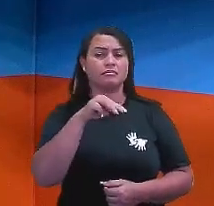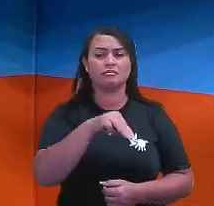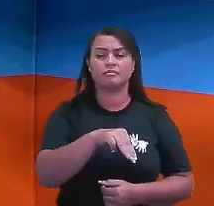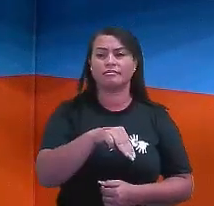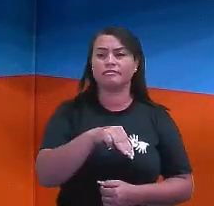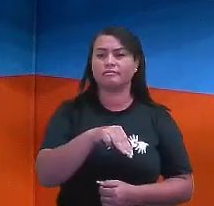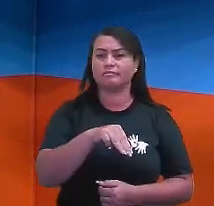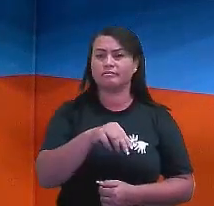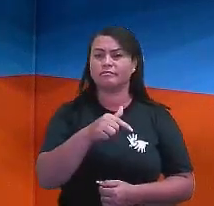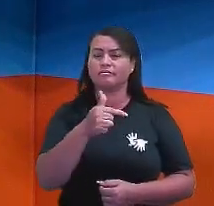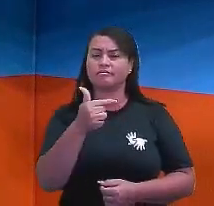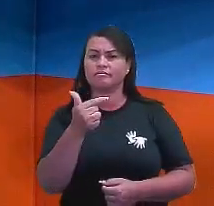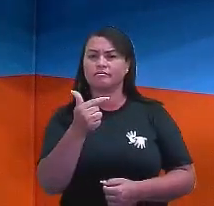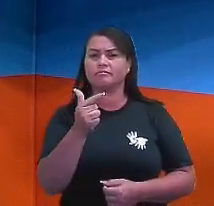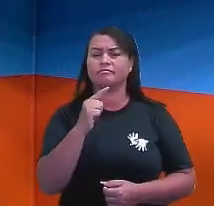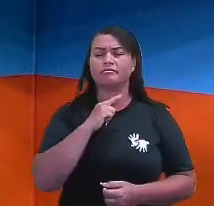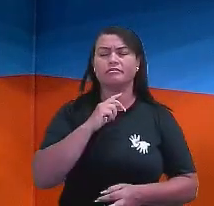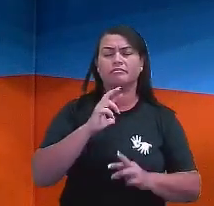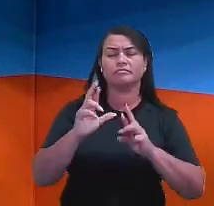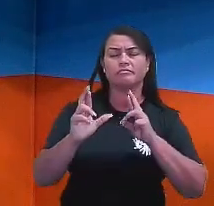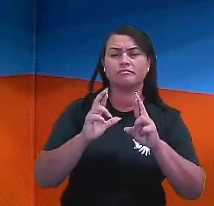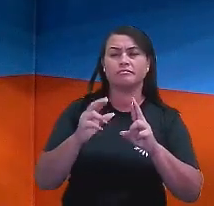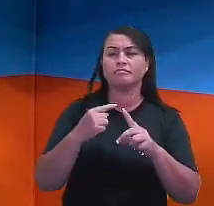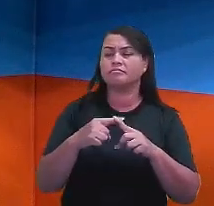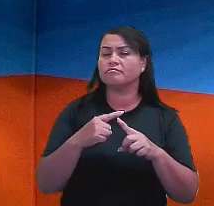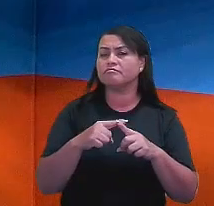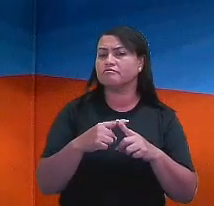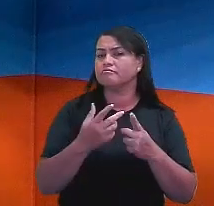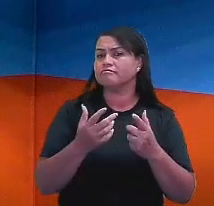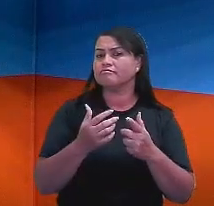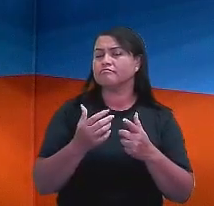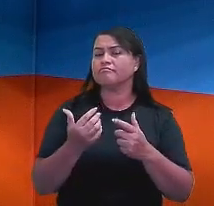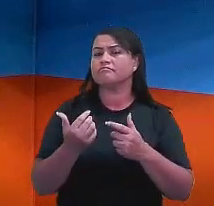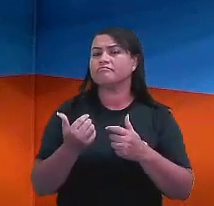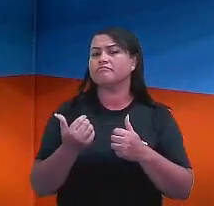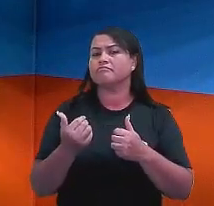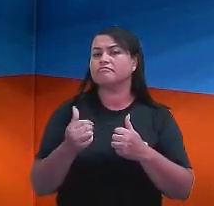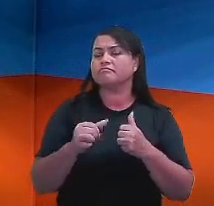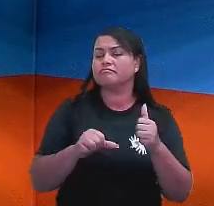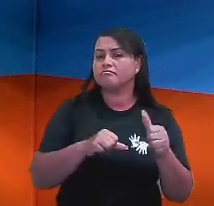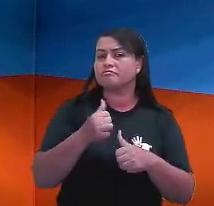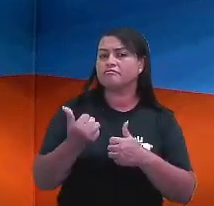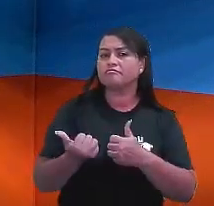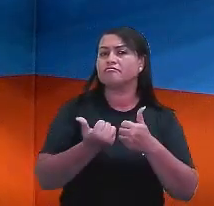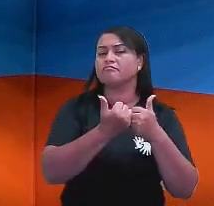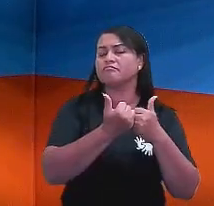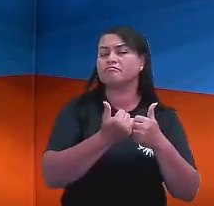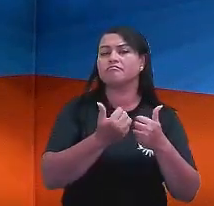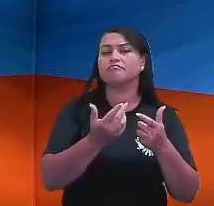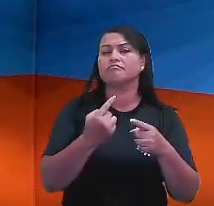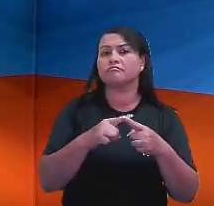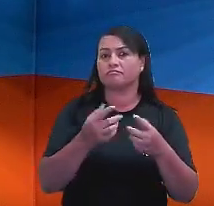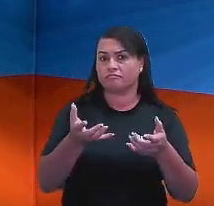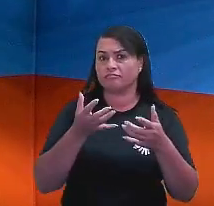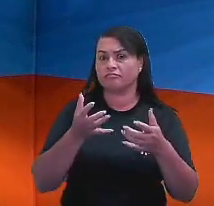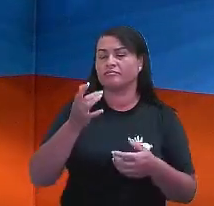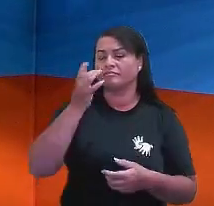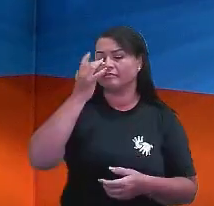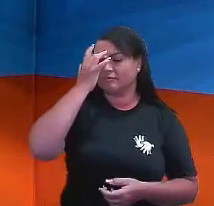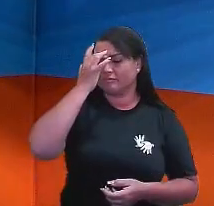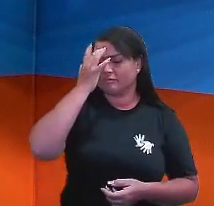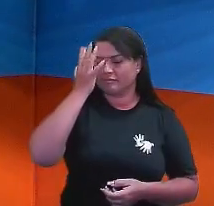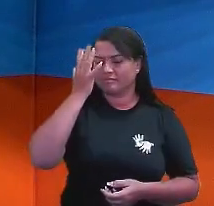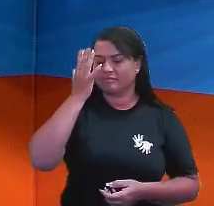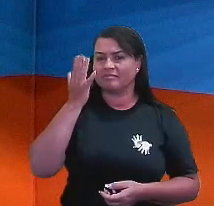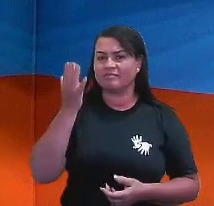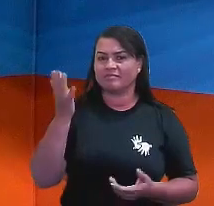hectares direto para metros quadrados e tal, por 10.000 metros quadrados, porque eu quis facilitar aqui, né,